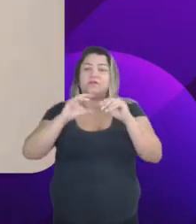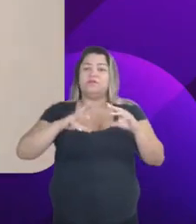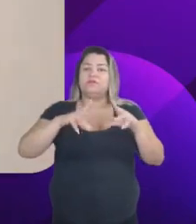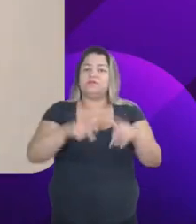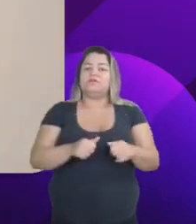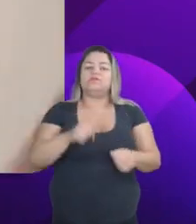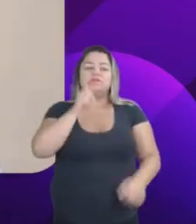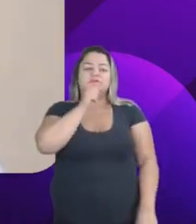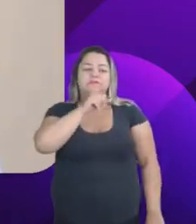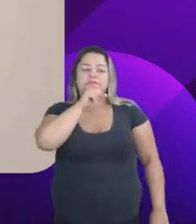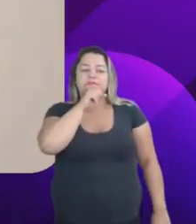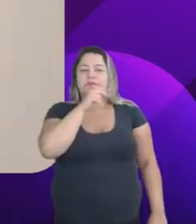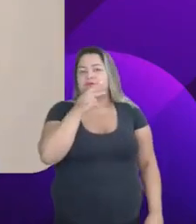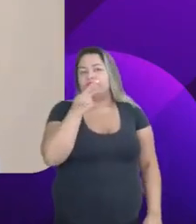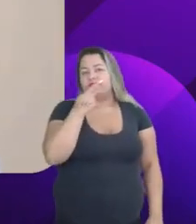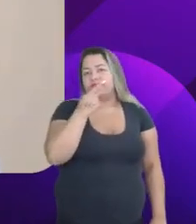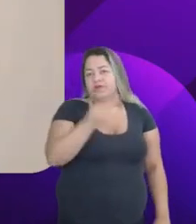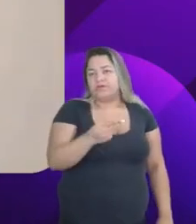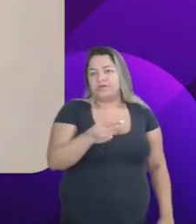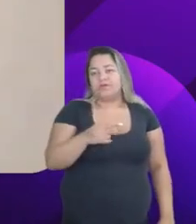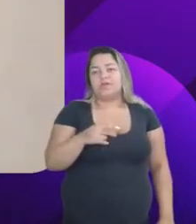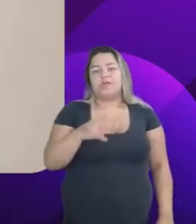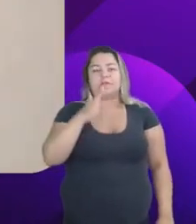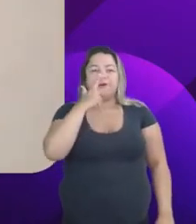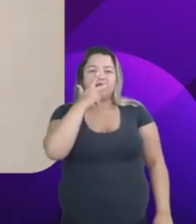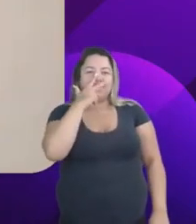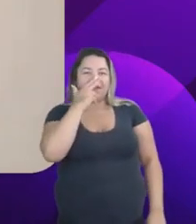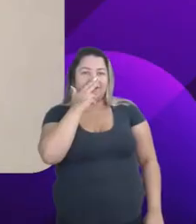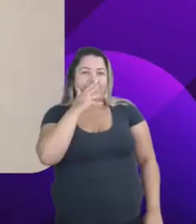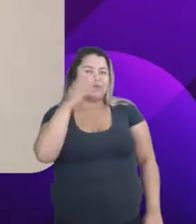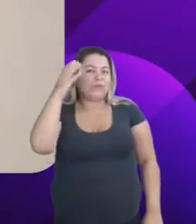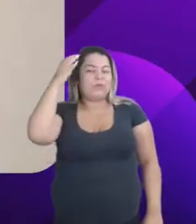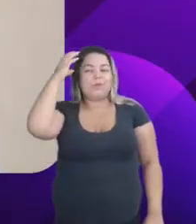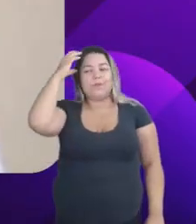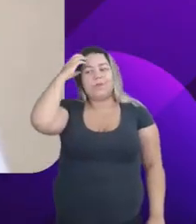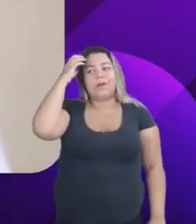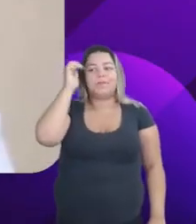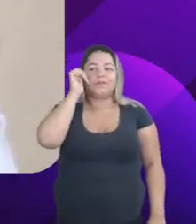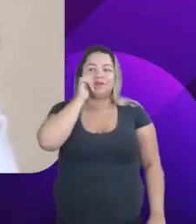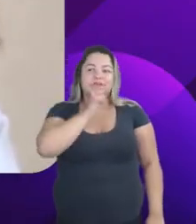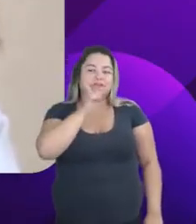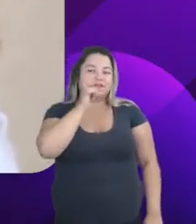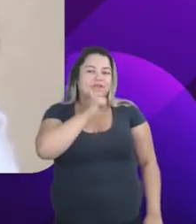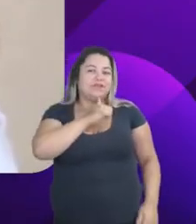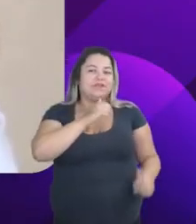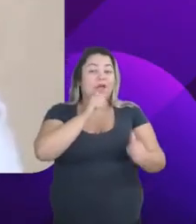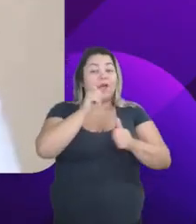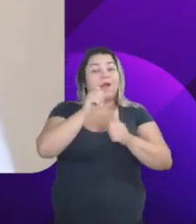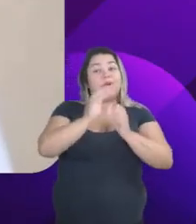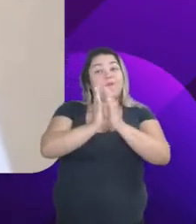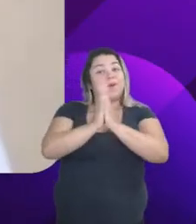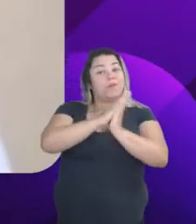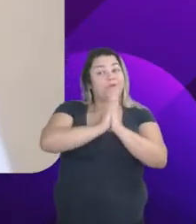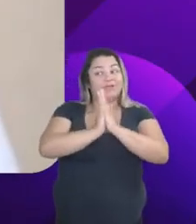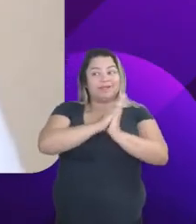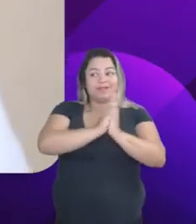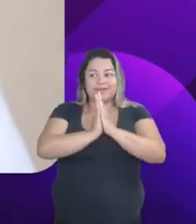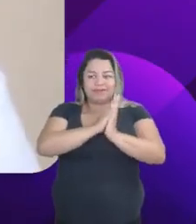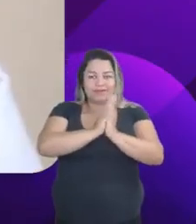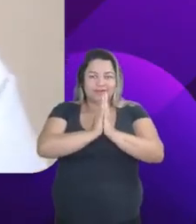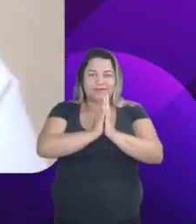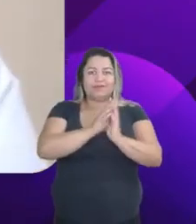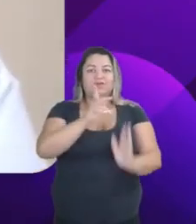tudo que a mãe mandou, a gente vai dizer que ela parece uma princesa, bonequinha. Se tiver um